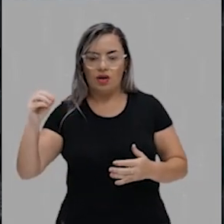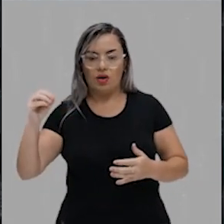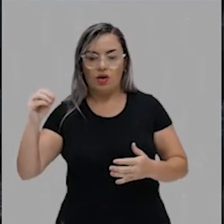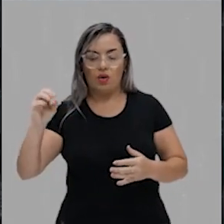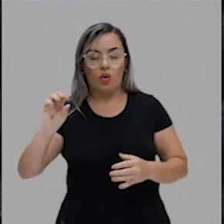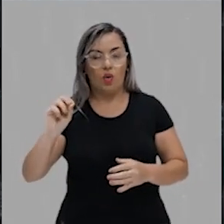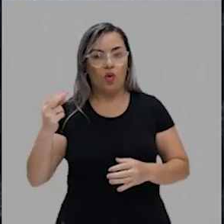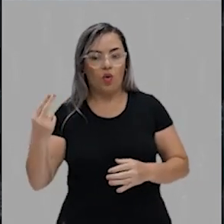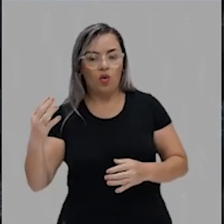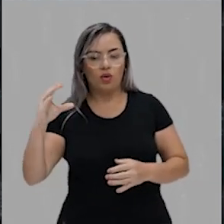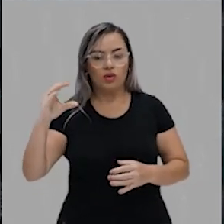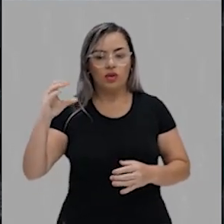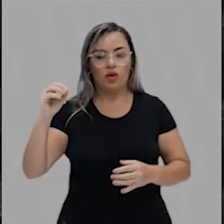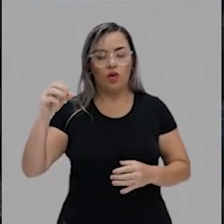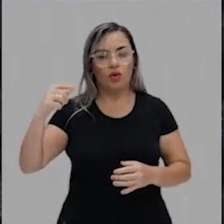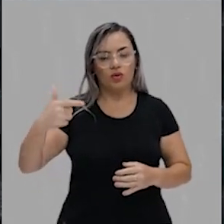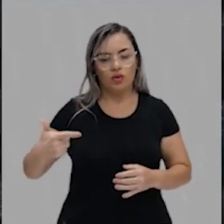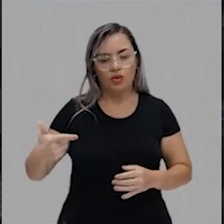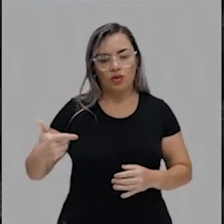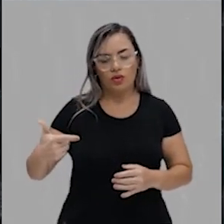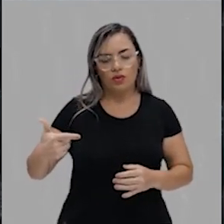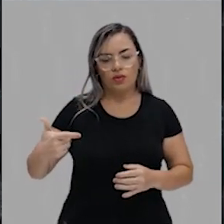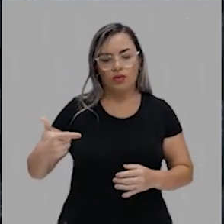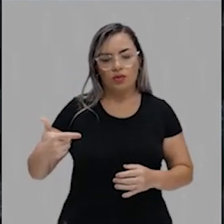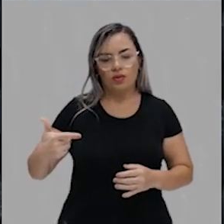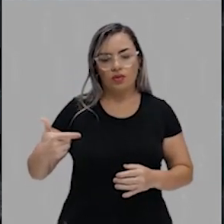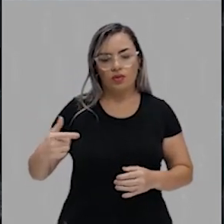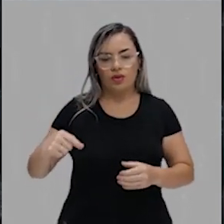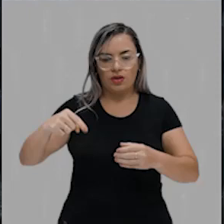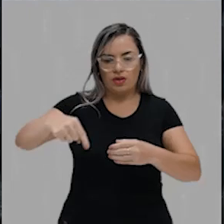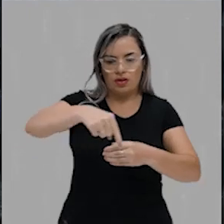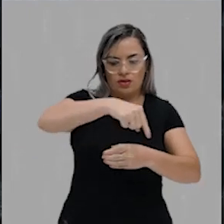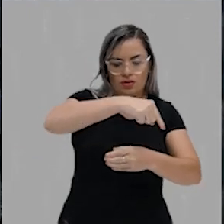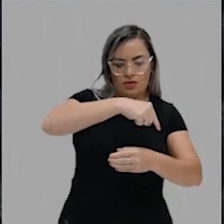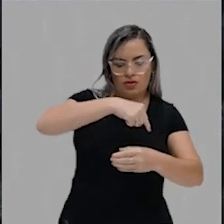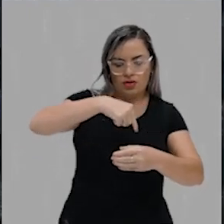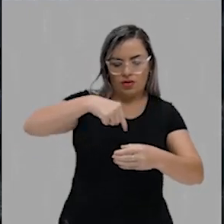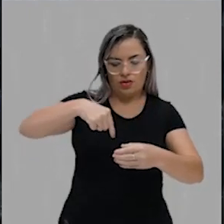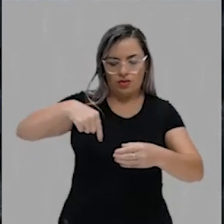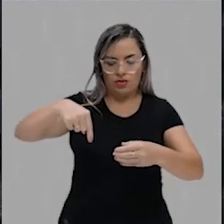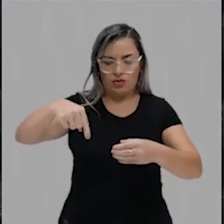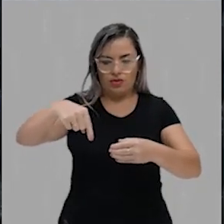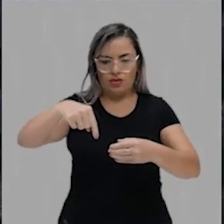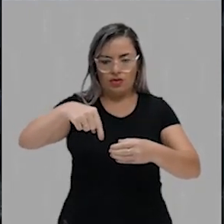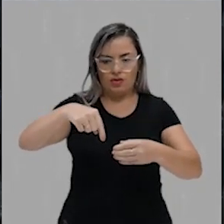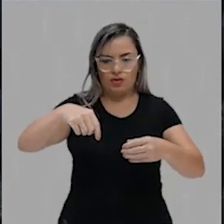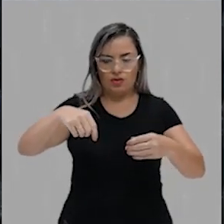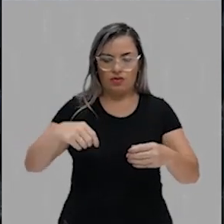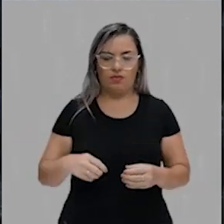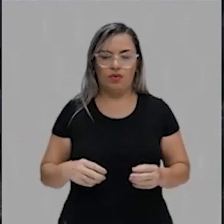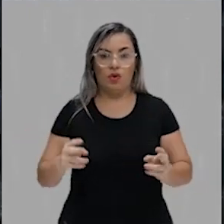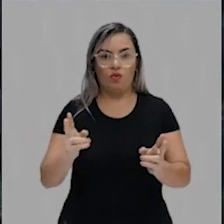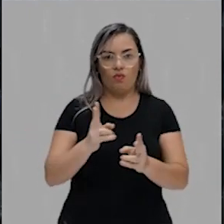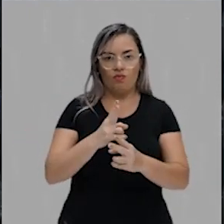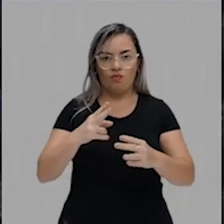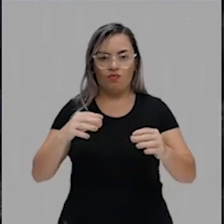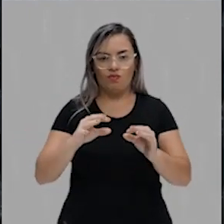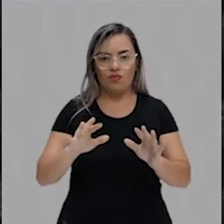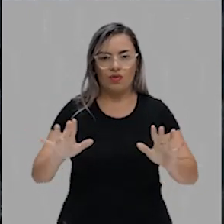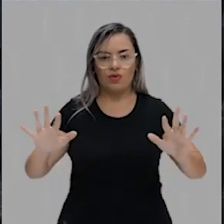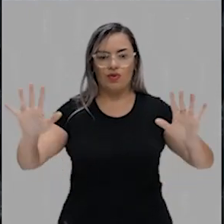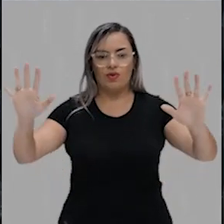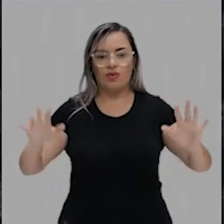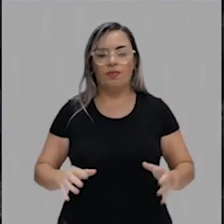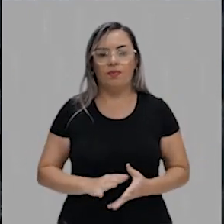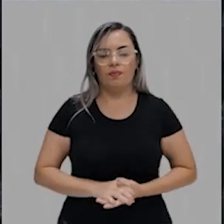mesma coisa, né, CO2. E material particulado, principalmente partícula de poeira. Então, primeiro que eu